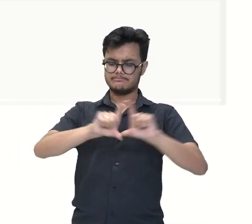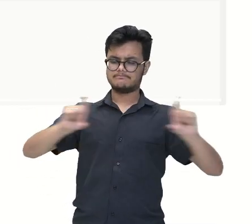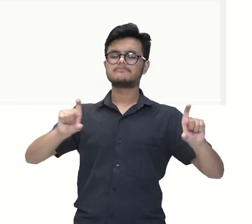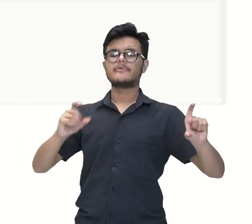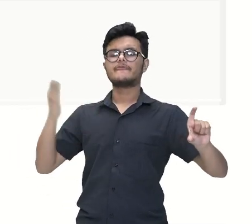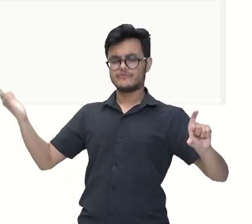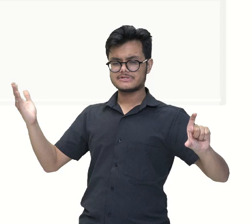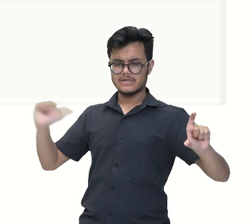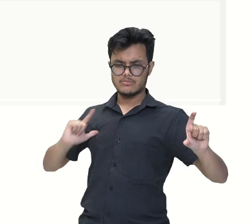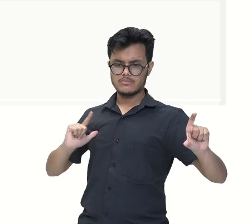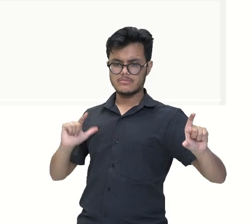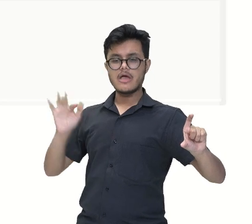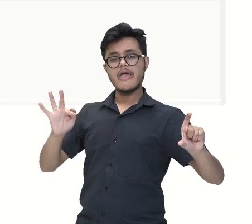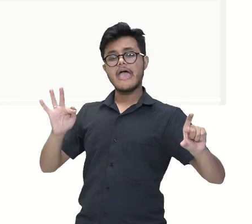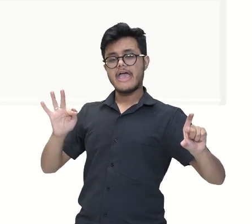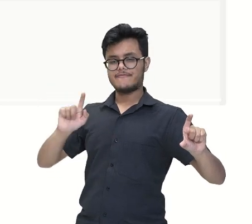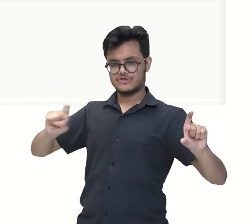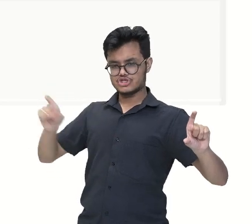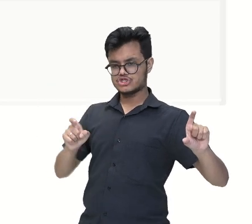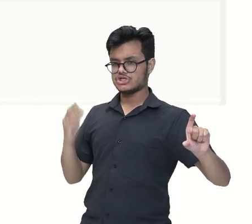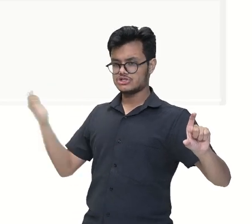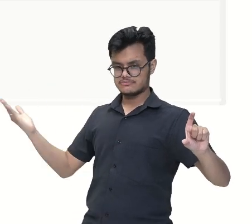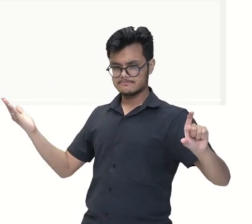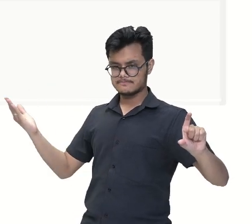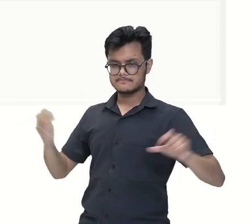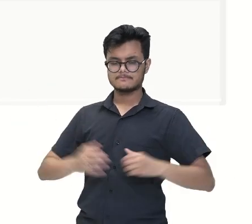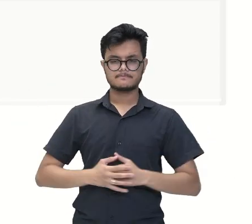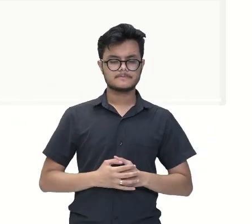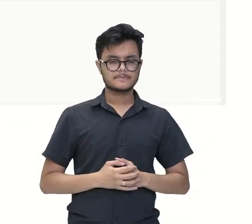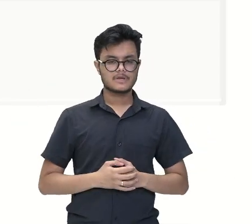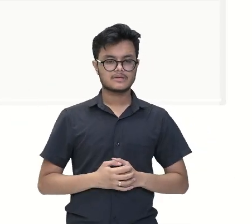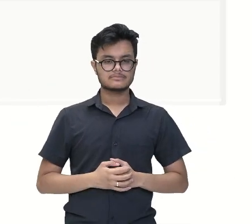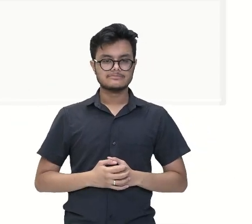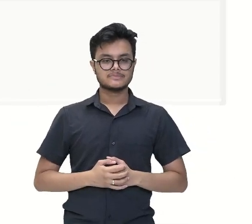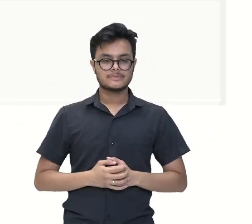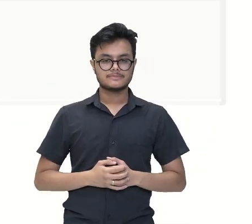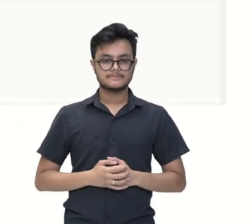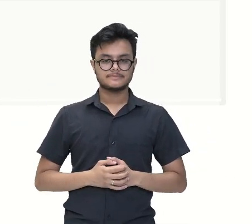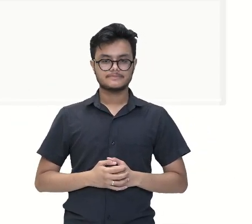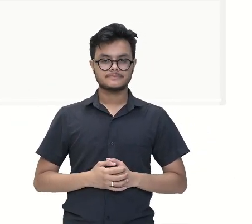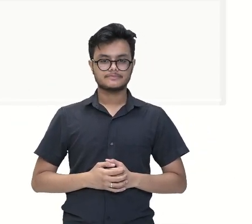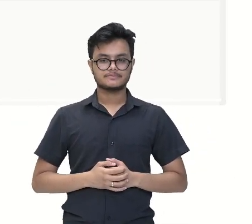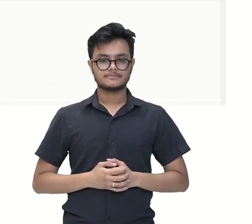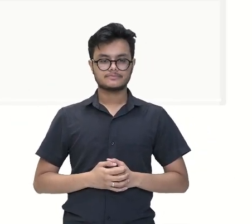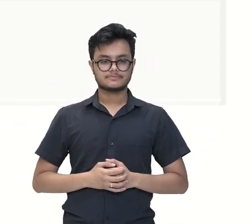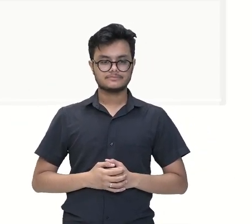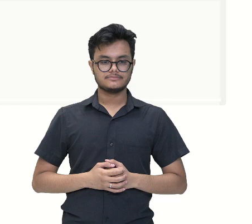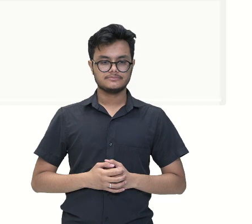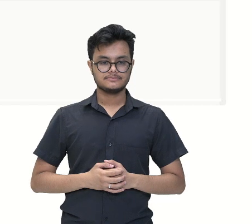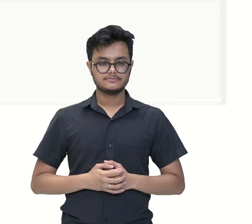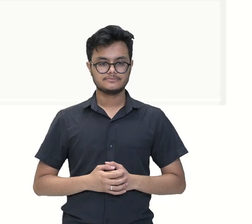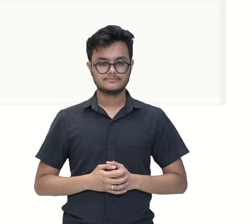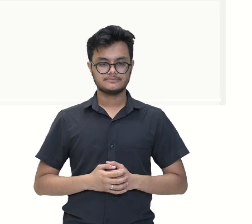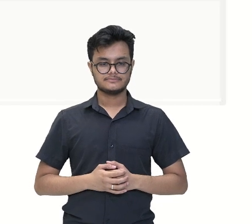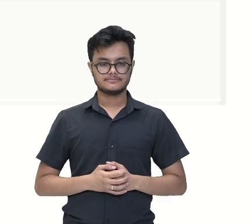nós temos, que é f de x igual a menos x ao quadrado, mais